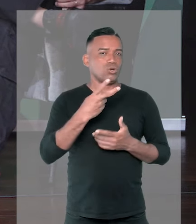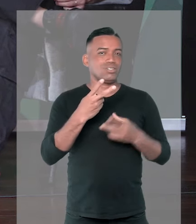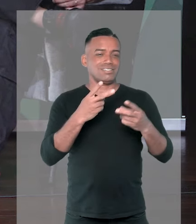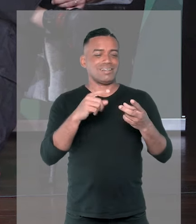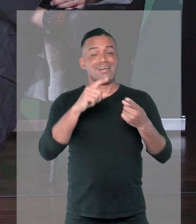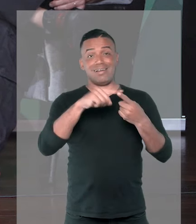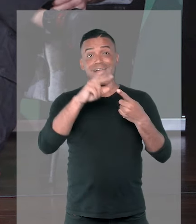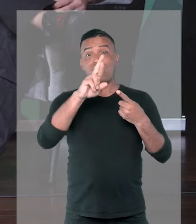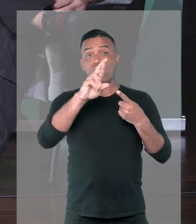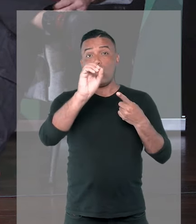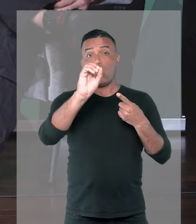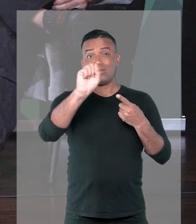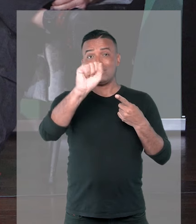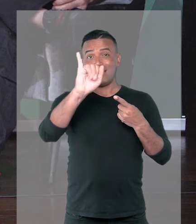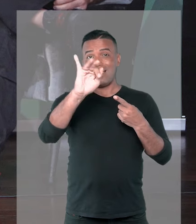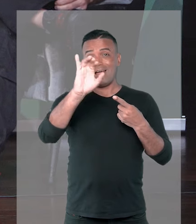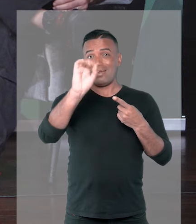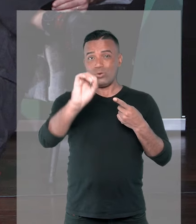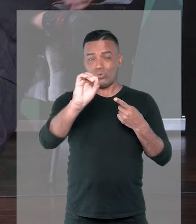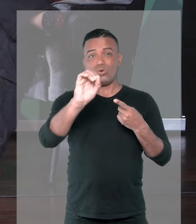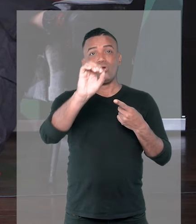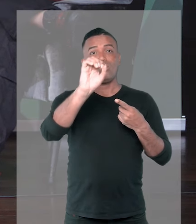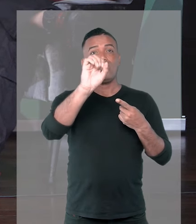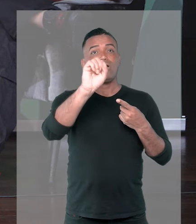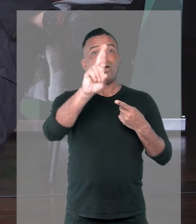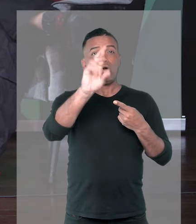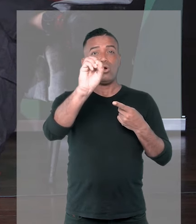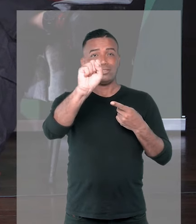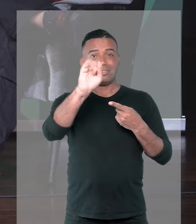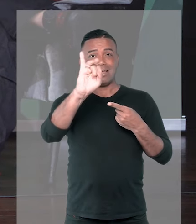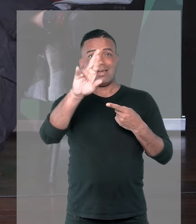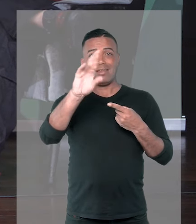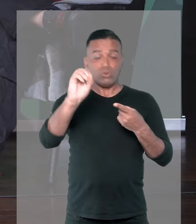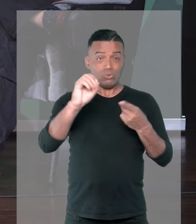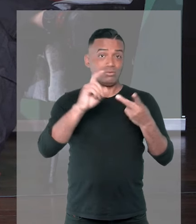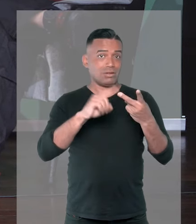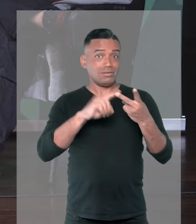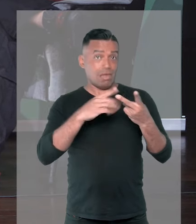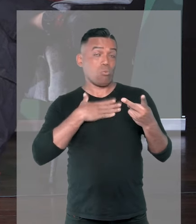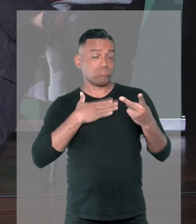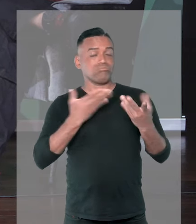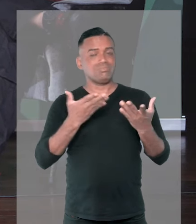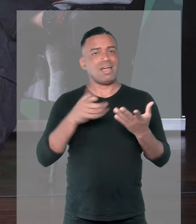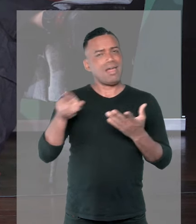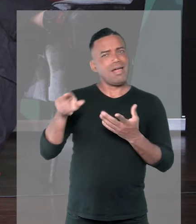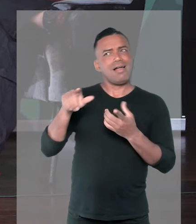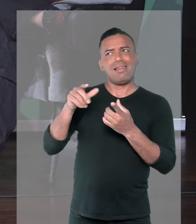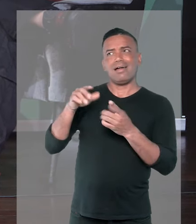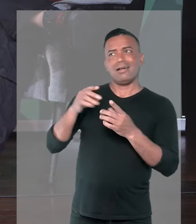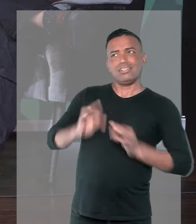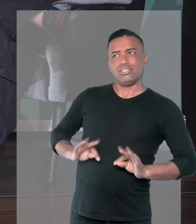Eh estudando esse problema há algum tempo eu vendo do ponto de vista de inovação e tecnologia e ela vendo do ponto de vista de marketing